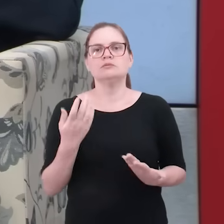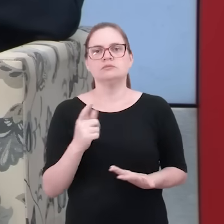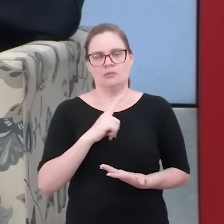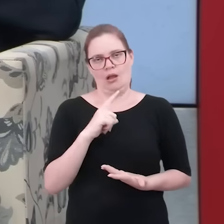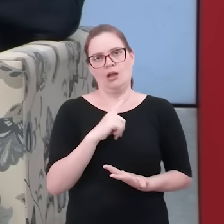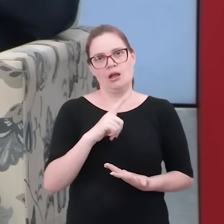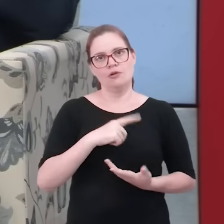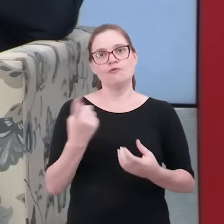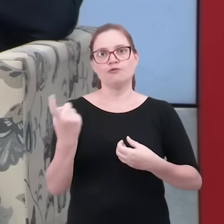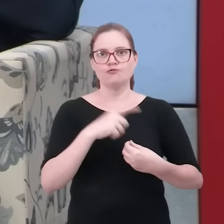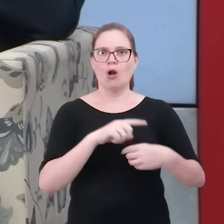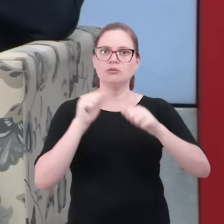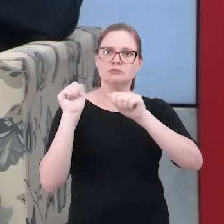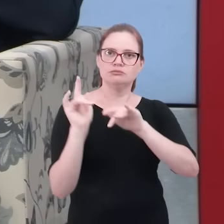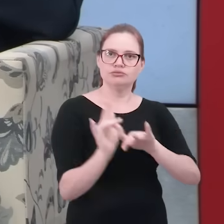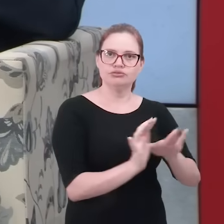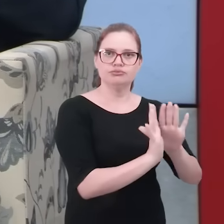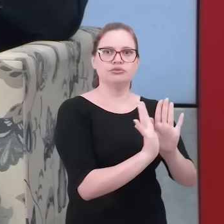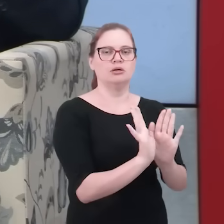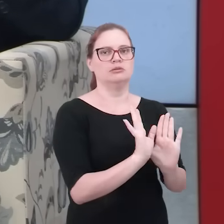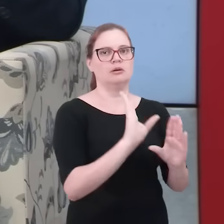do mundo.